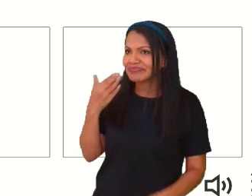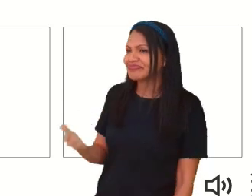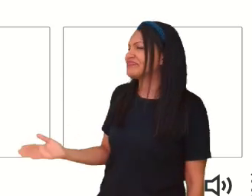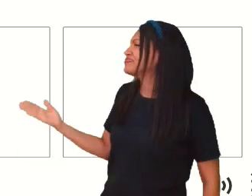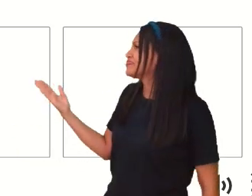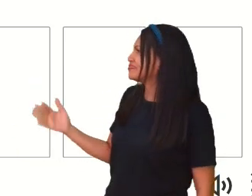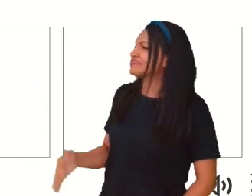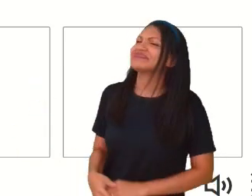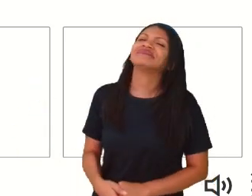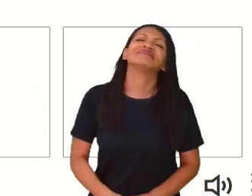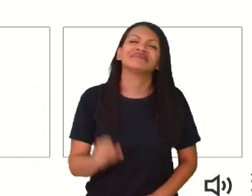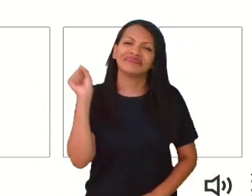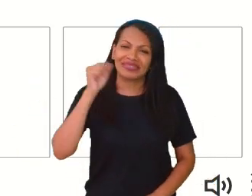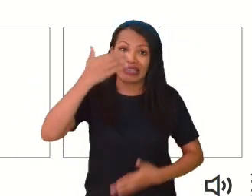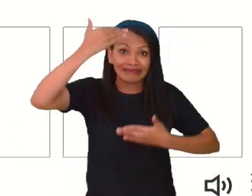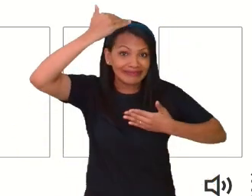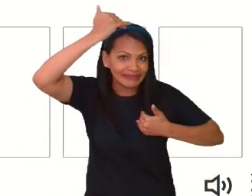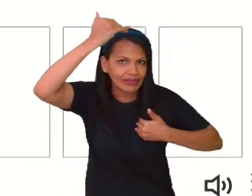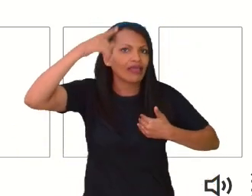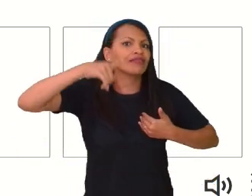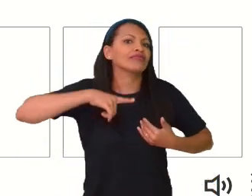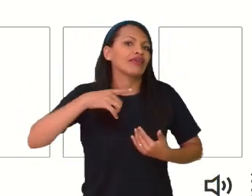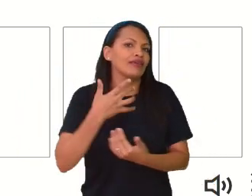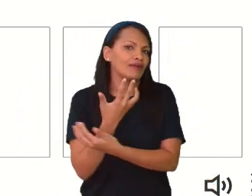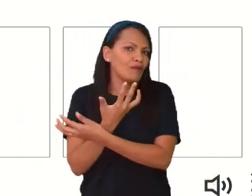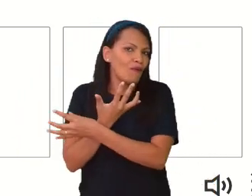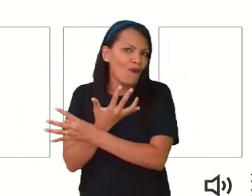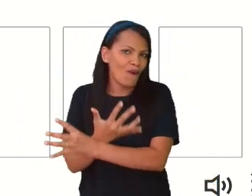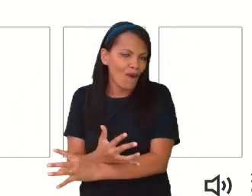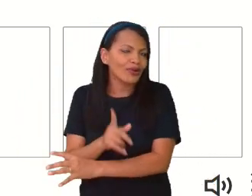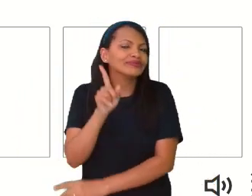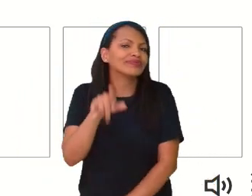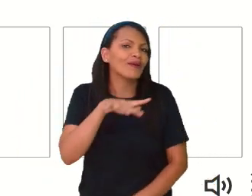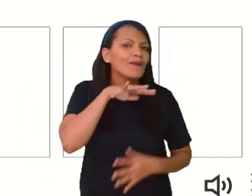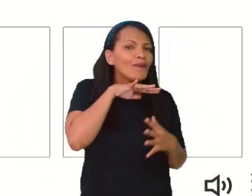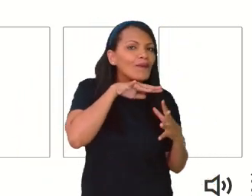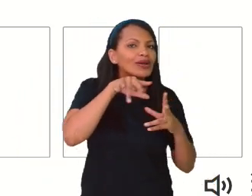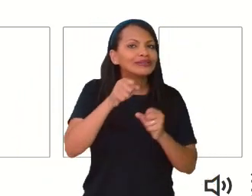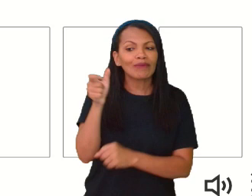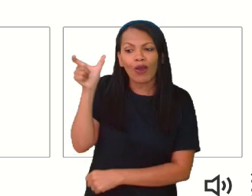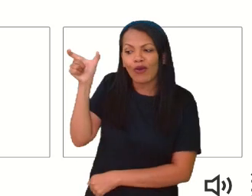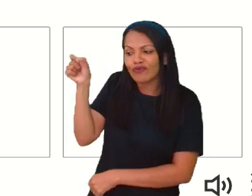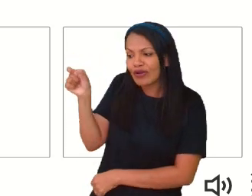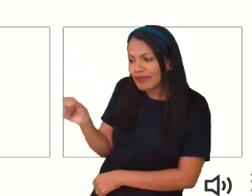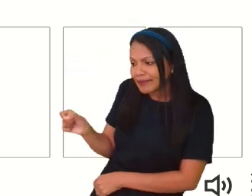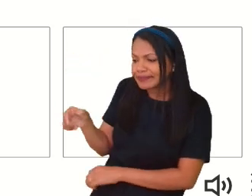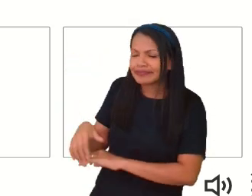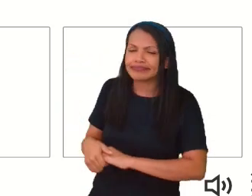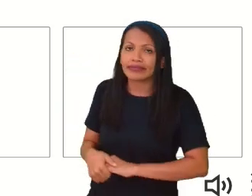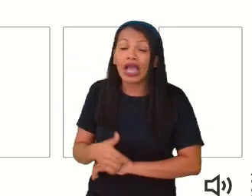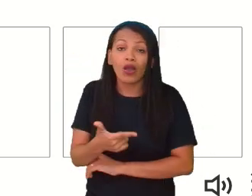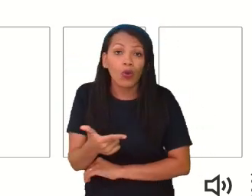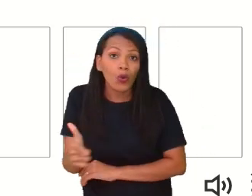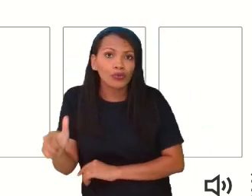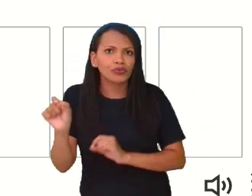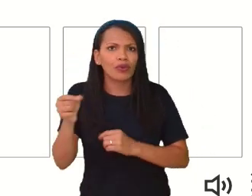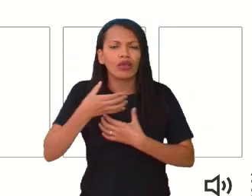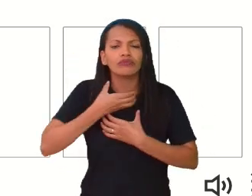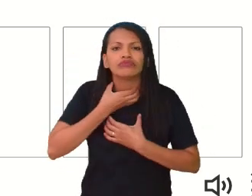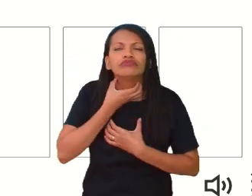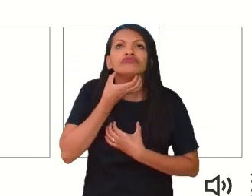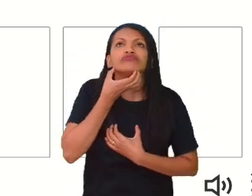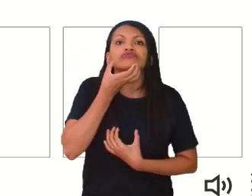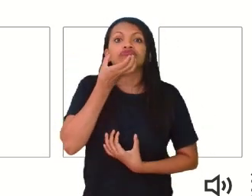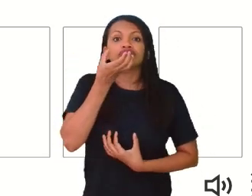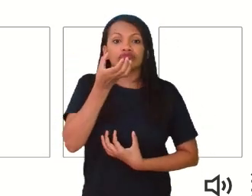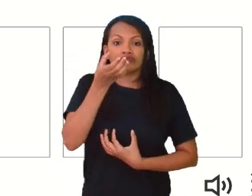O gorila tem ossos. E agora, outro animal vertebrado. Será que a girafa? A girafa? Eu